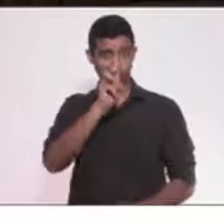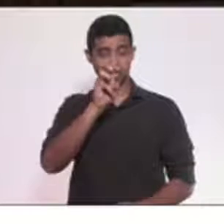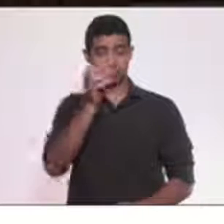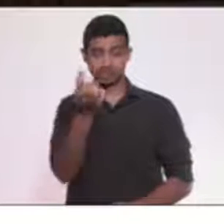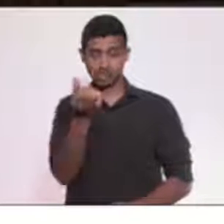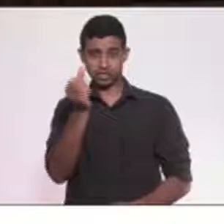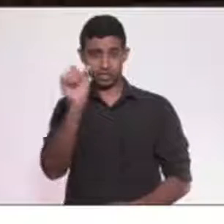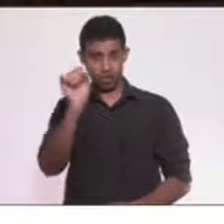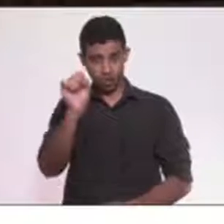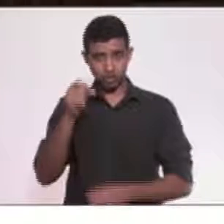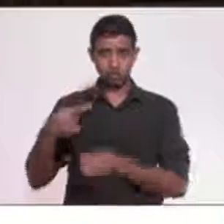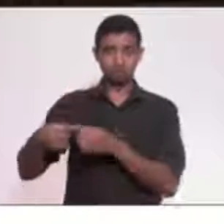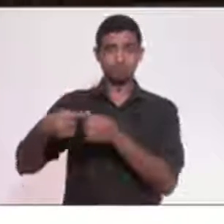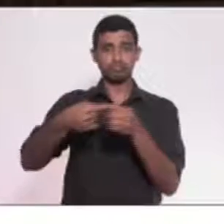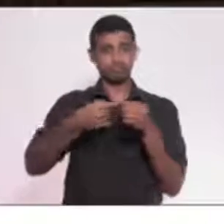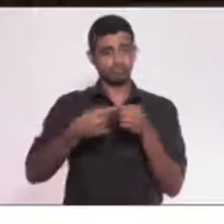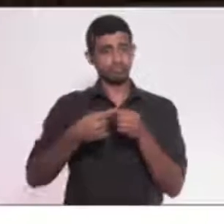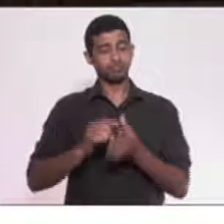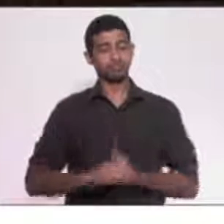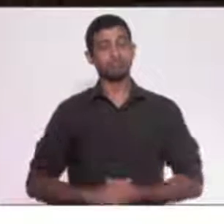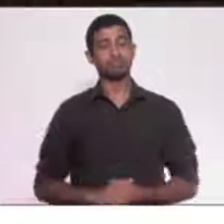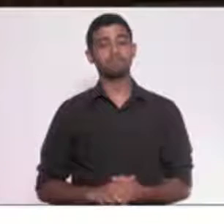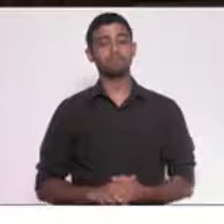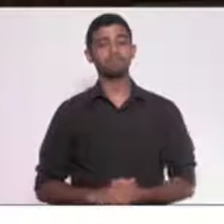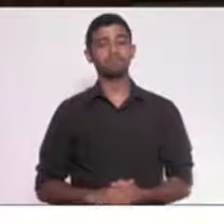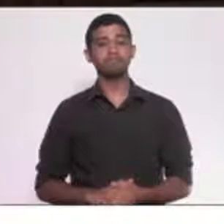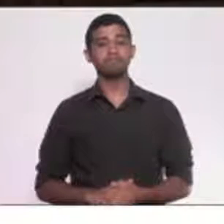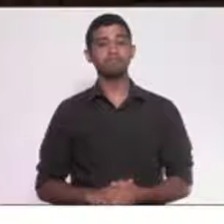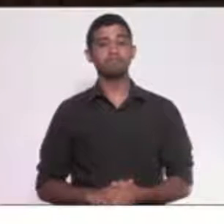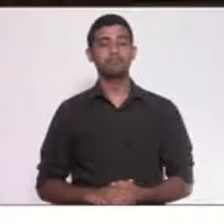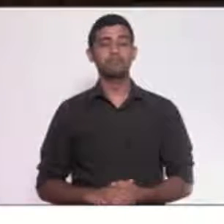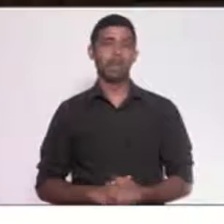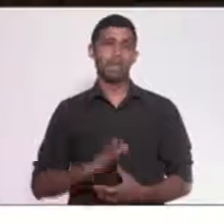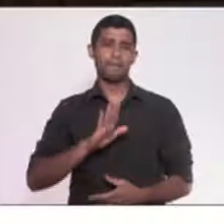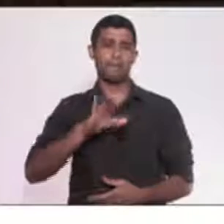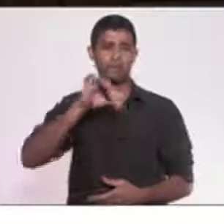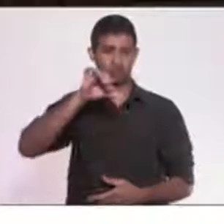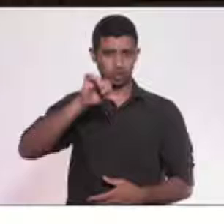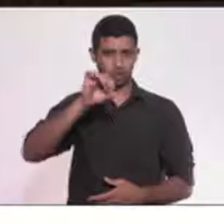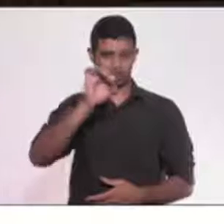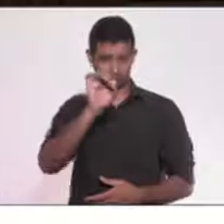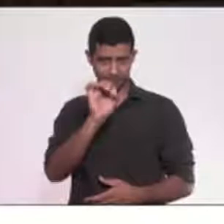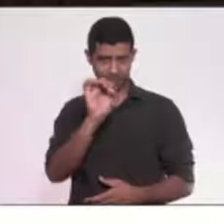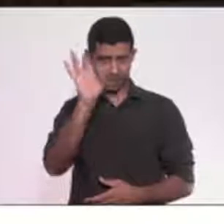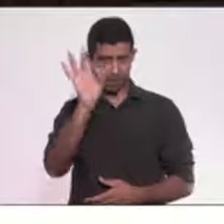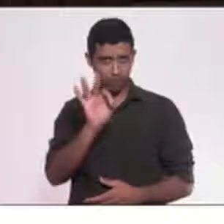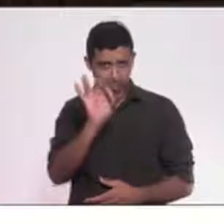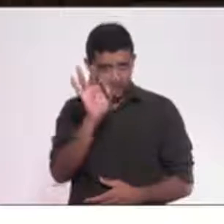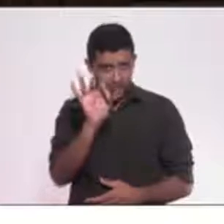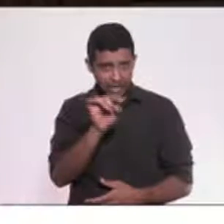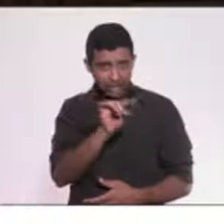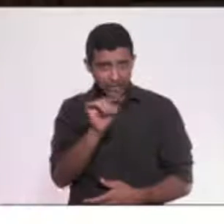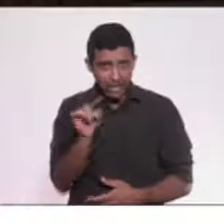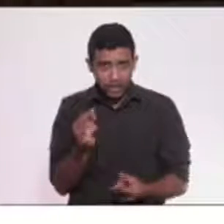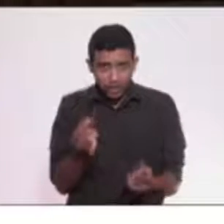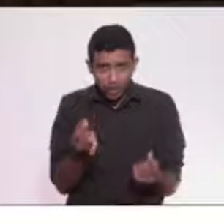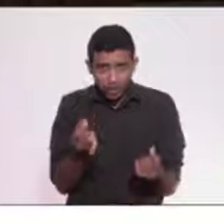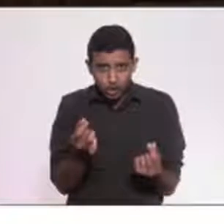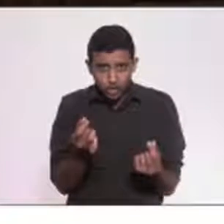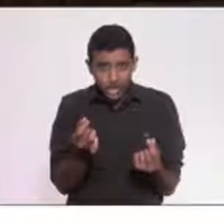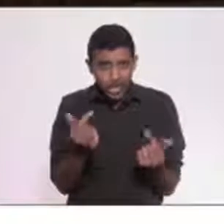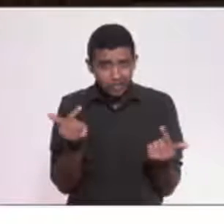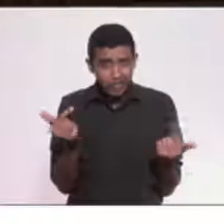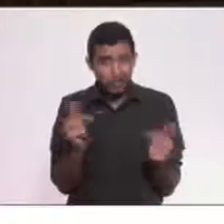5.568 municípios. Arriscaria dizer que cerca de 90% não tem onde cair mortos. Não